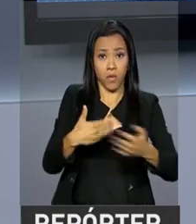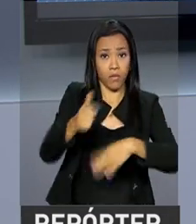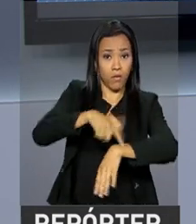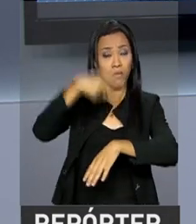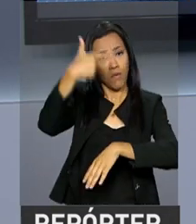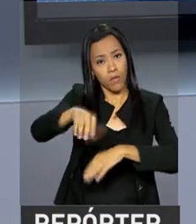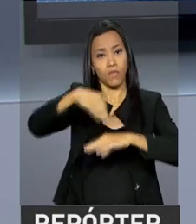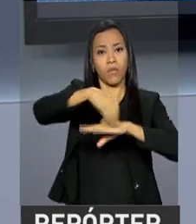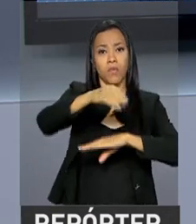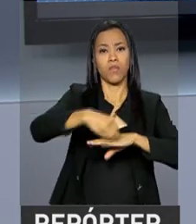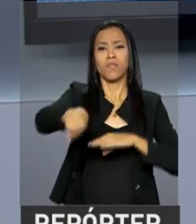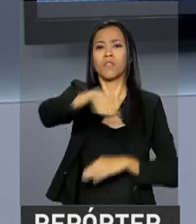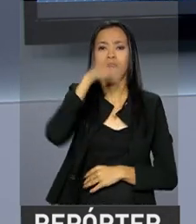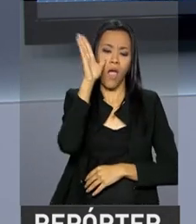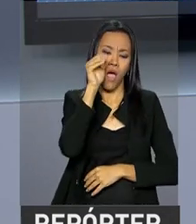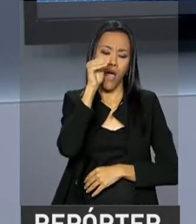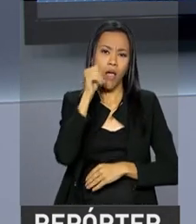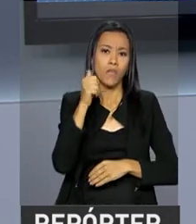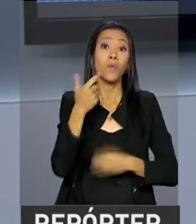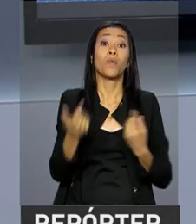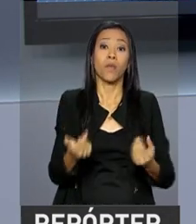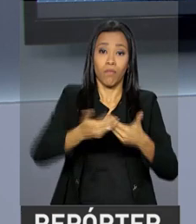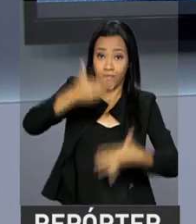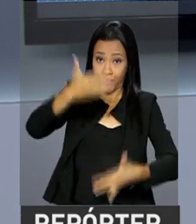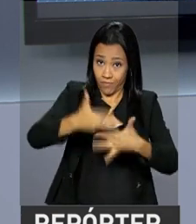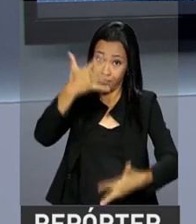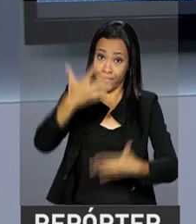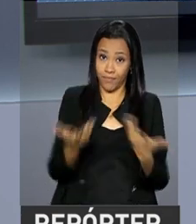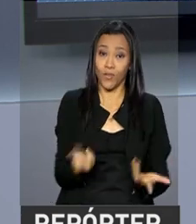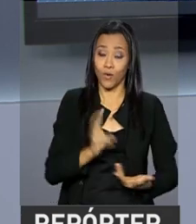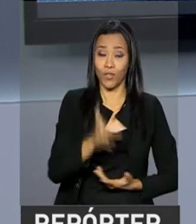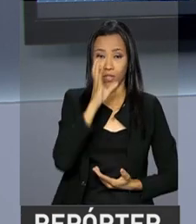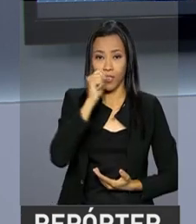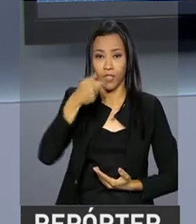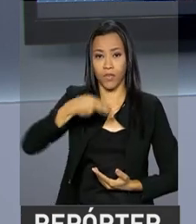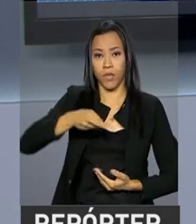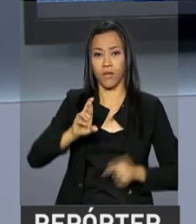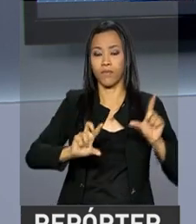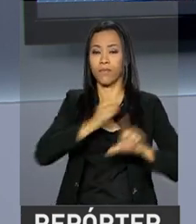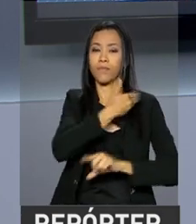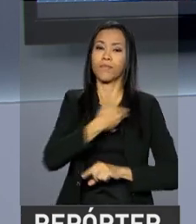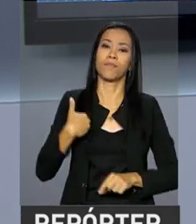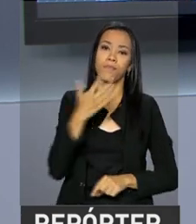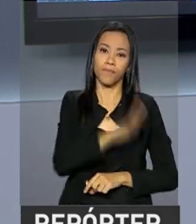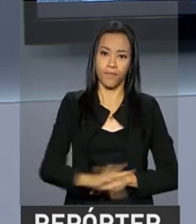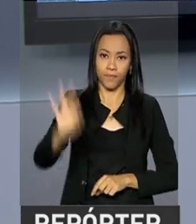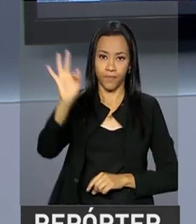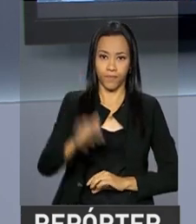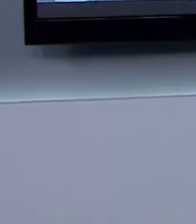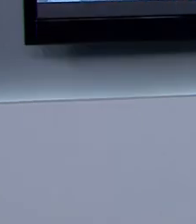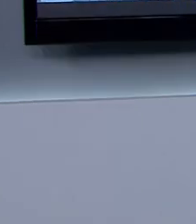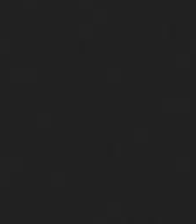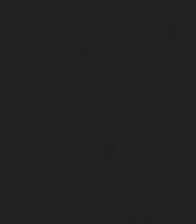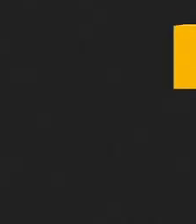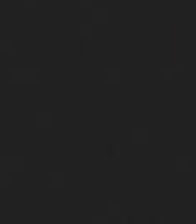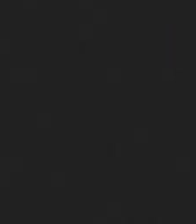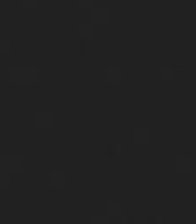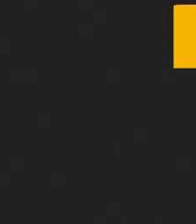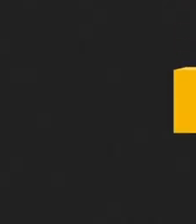outras informações acompanha as notícias também Pelas nossas redes sociais continue na NBR a TV do Governo Federal